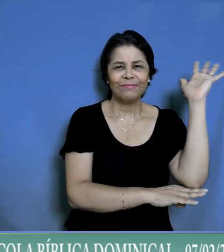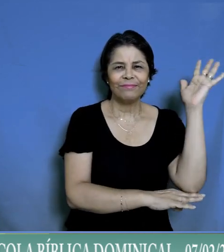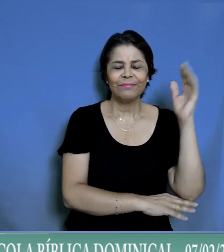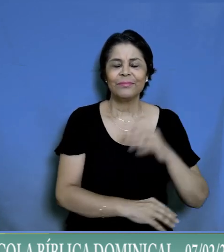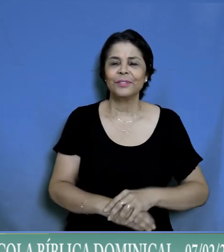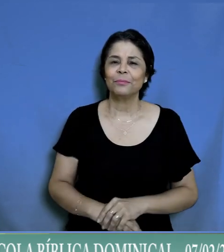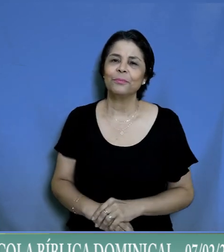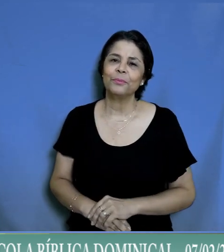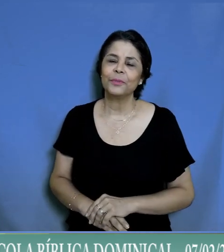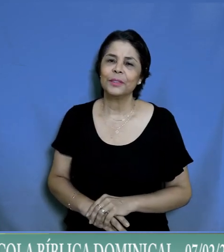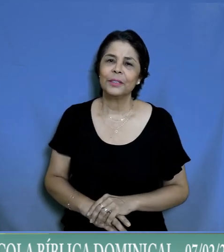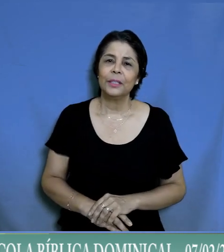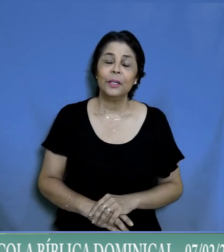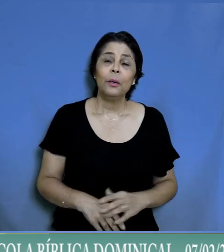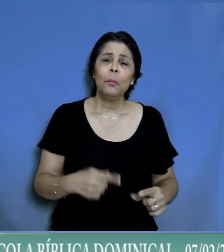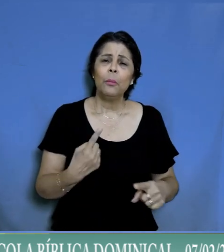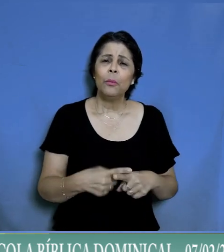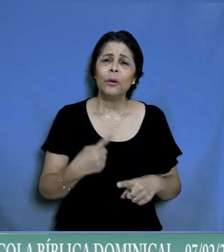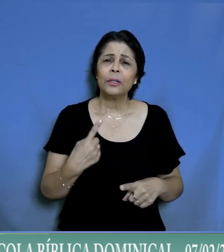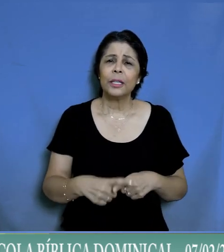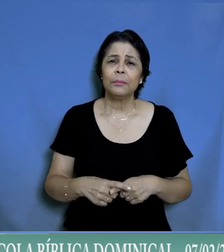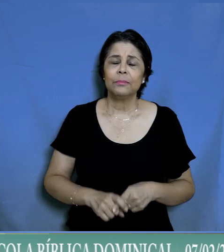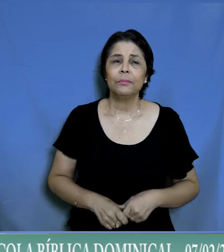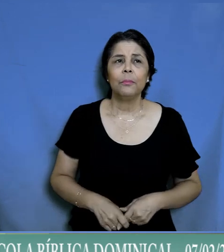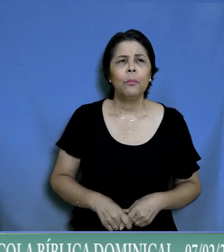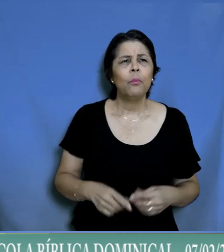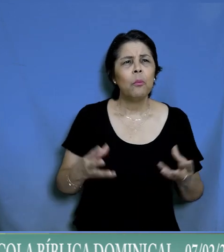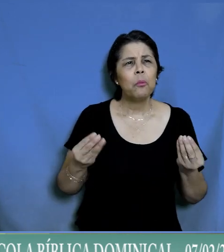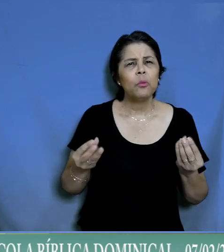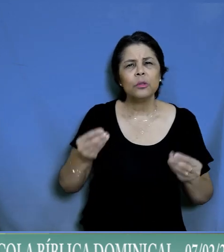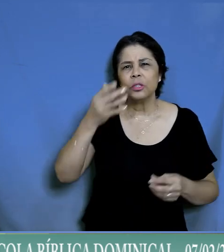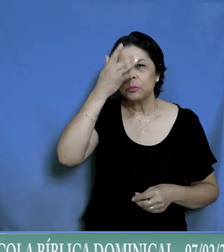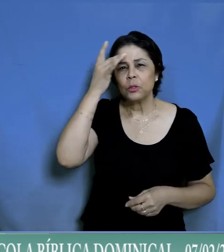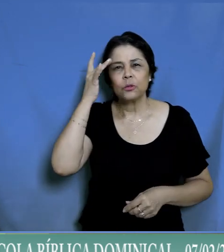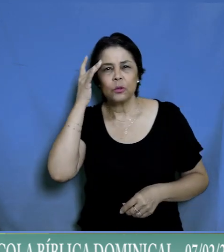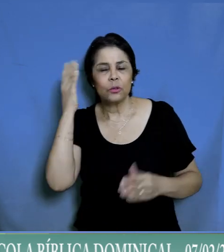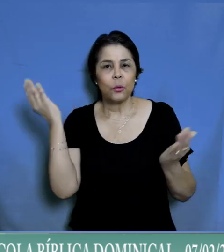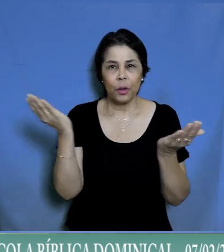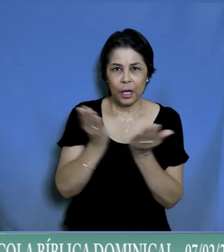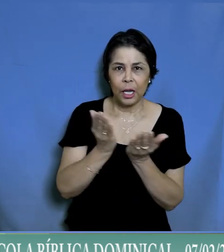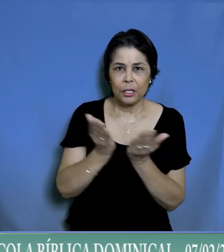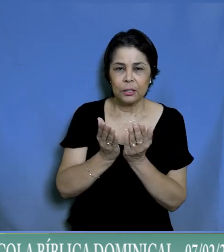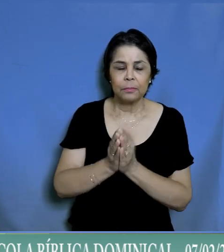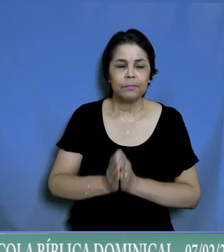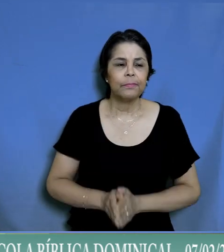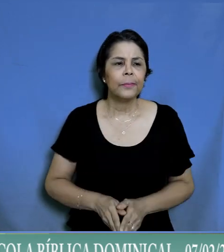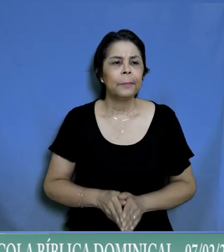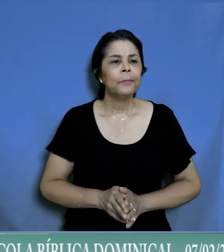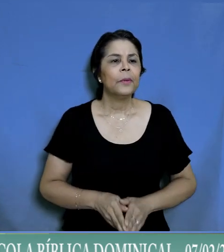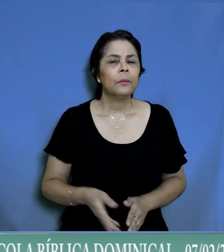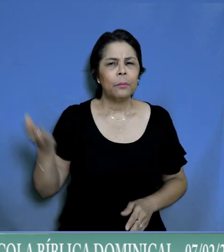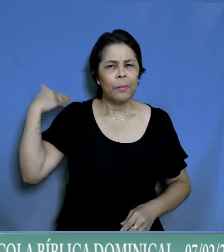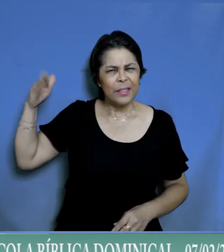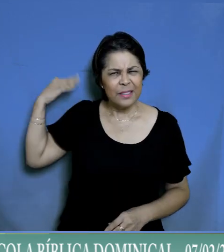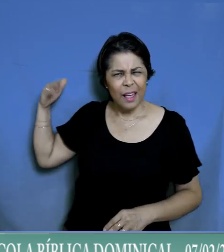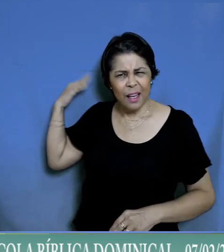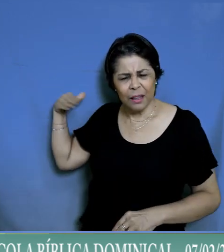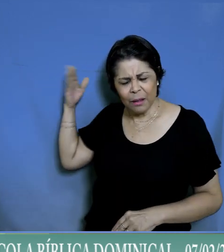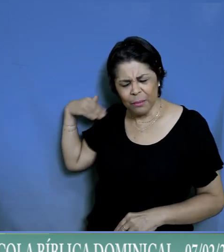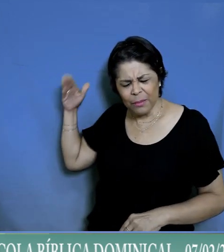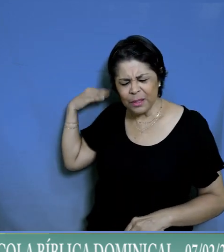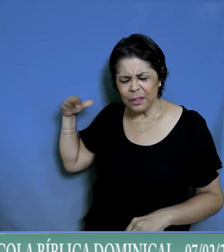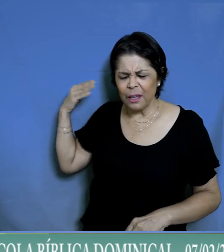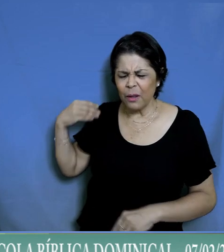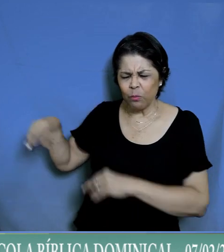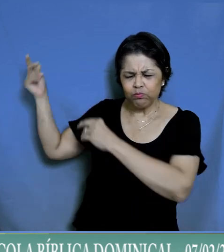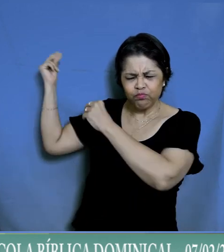da Europa, sobretudo, trabalhavam só para ter o mínimo. Por exemplo, um artesão trabalhava para ter uma bota e fazer um sapato